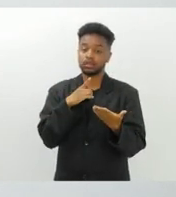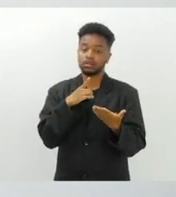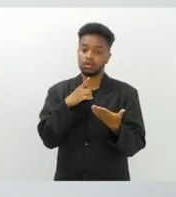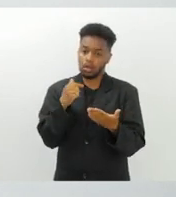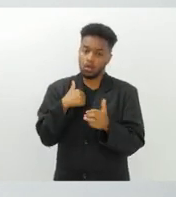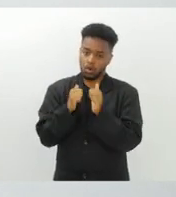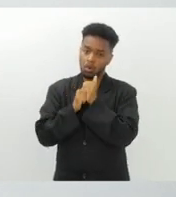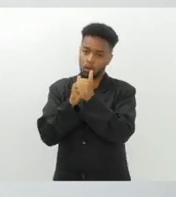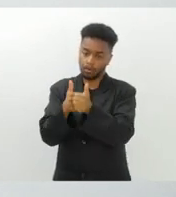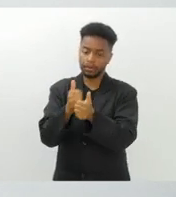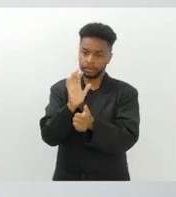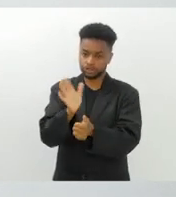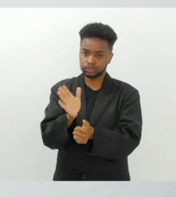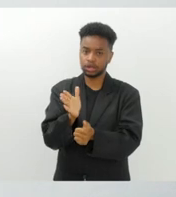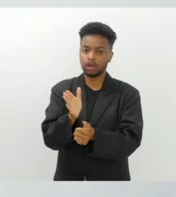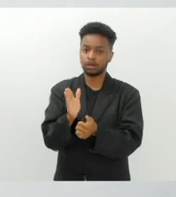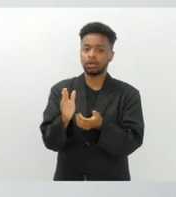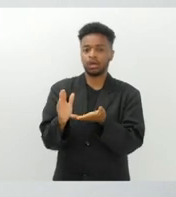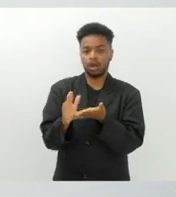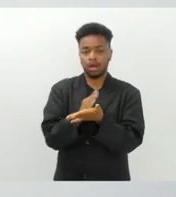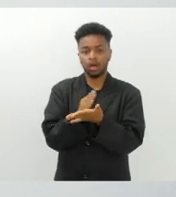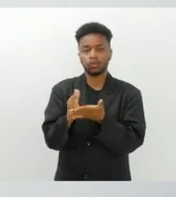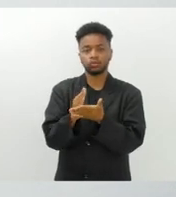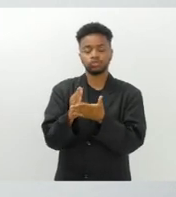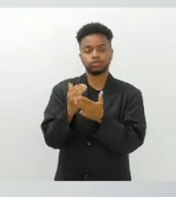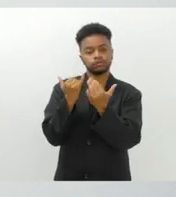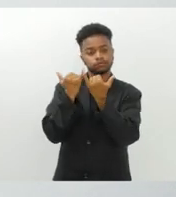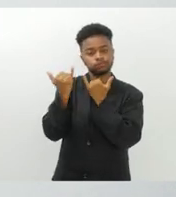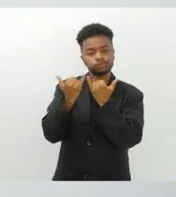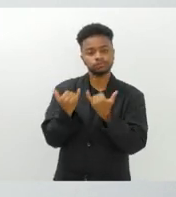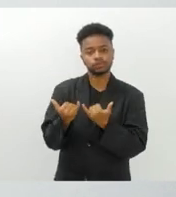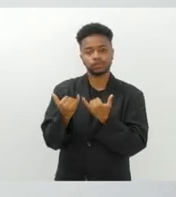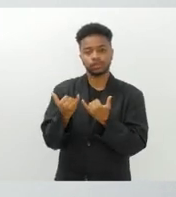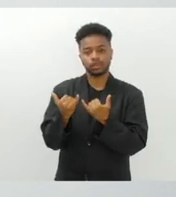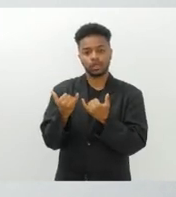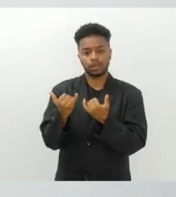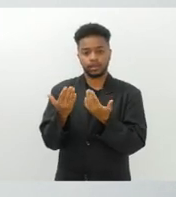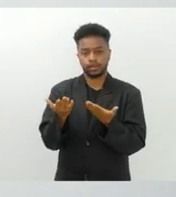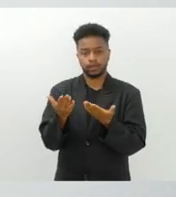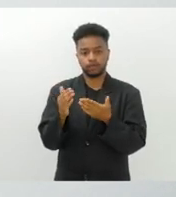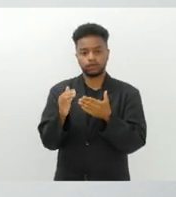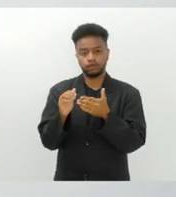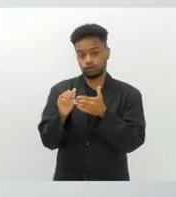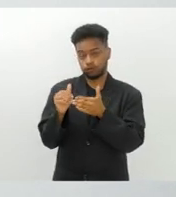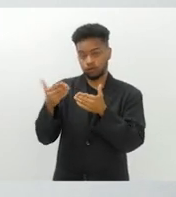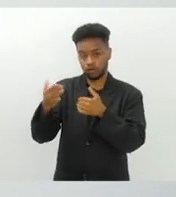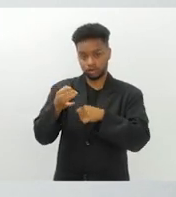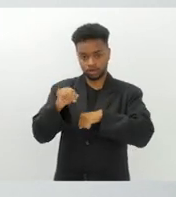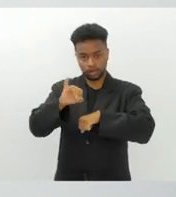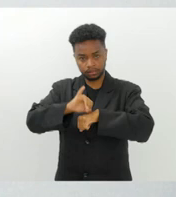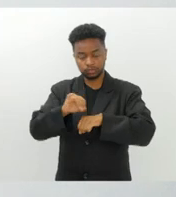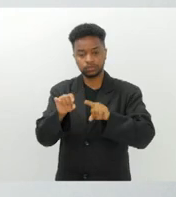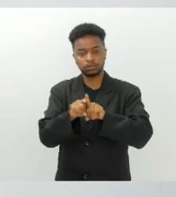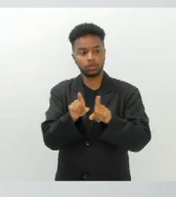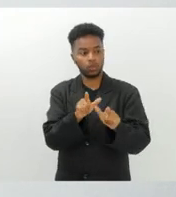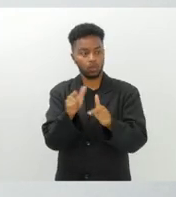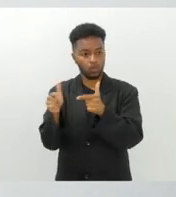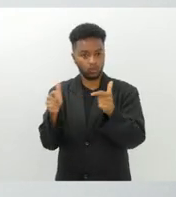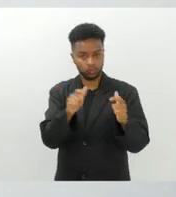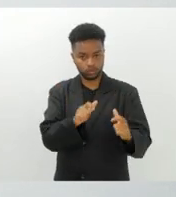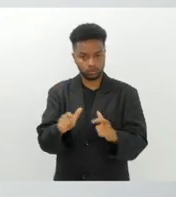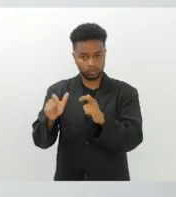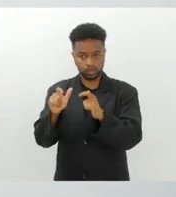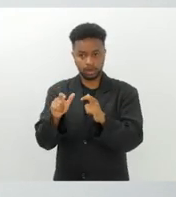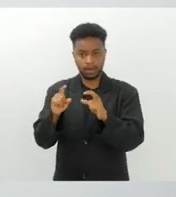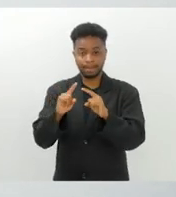acompanhei alguns dados de medições fora daqui da capital, entre outros, a